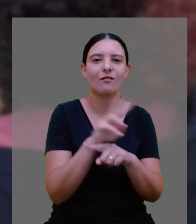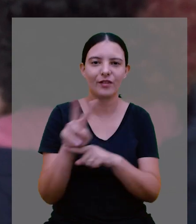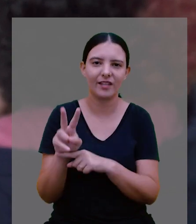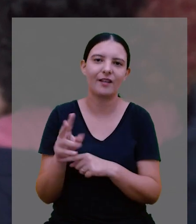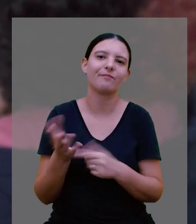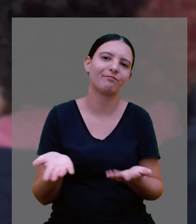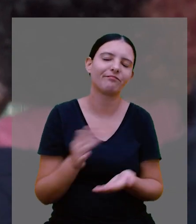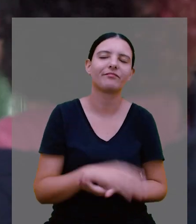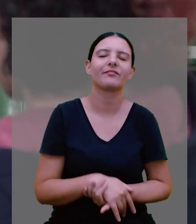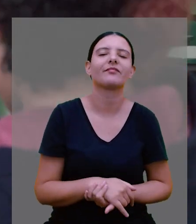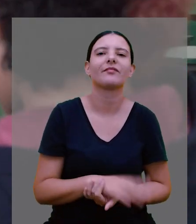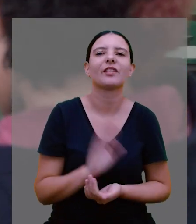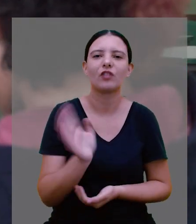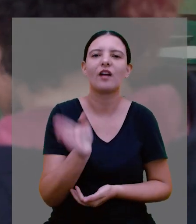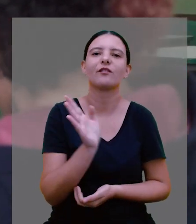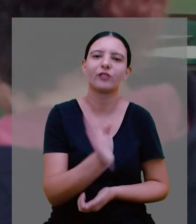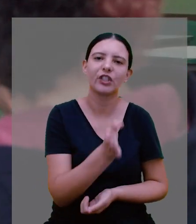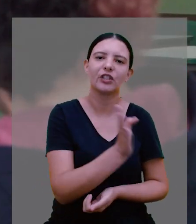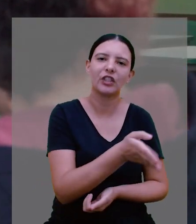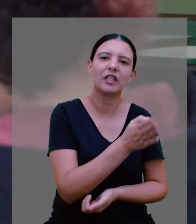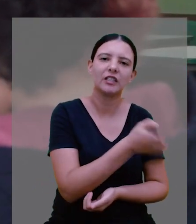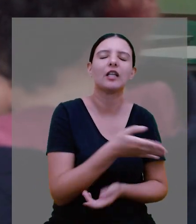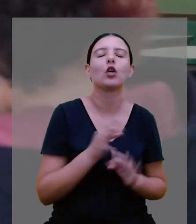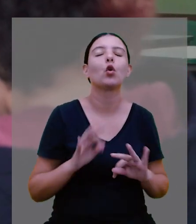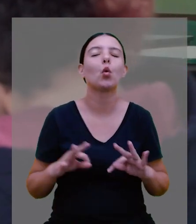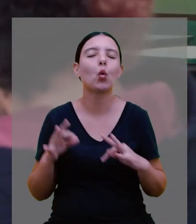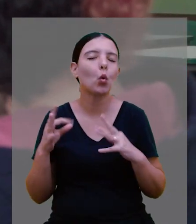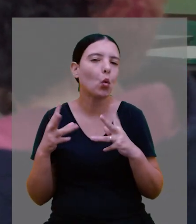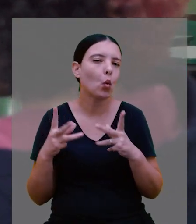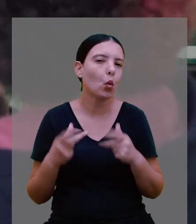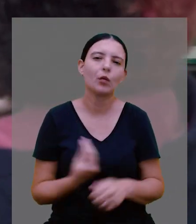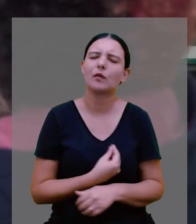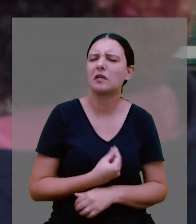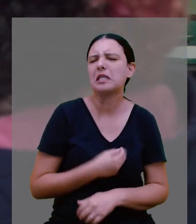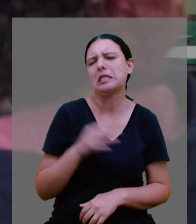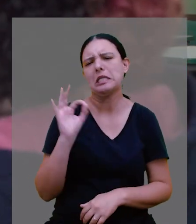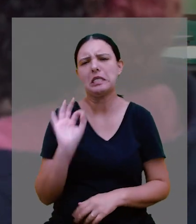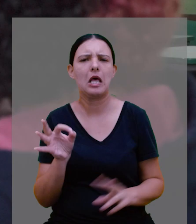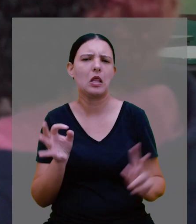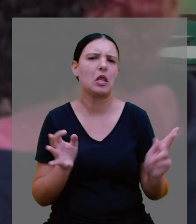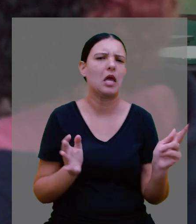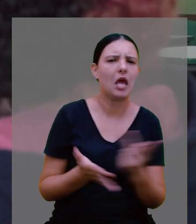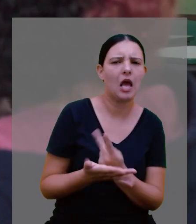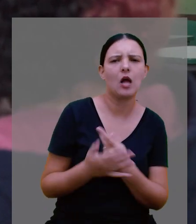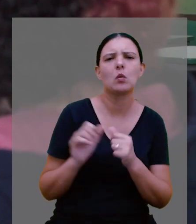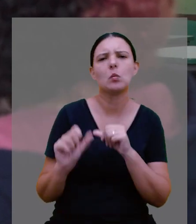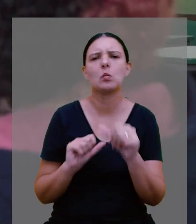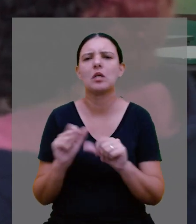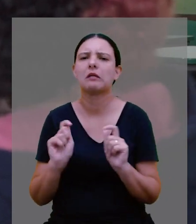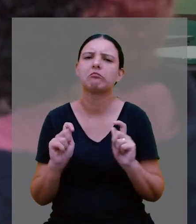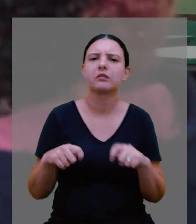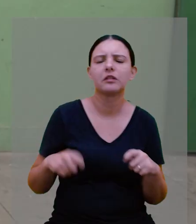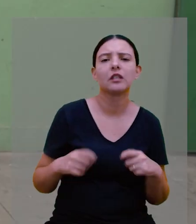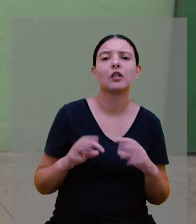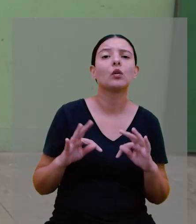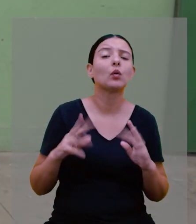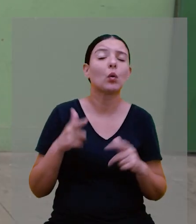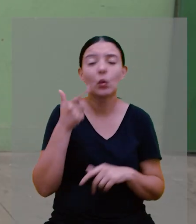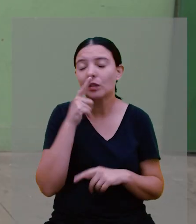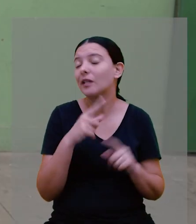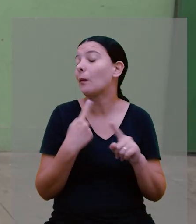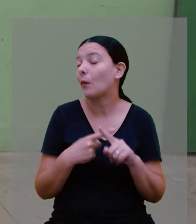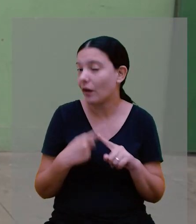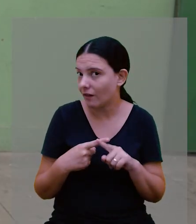para vocês que tudo que eu consegui passar, que deu certo, que deu errado, que deu para mudar, eu só consegui porque